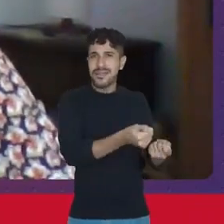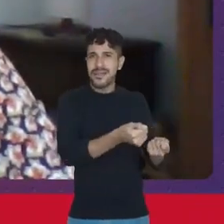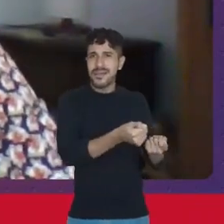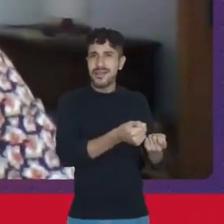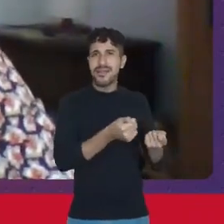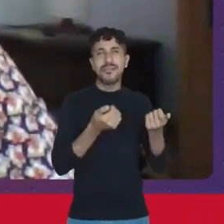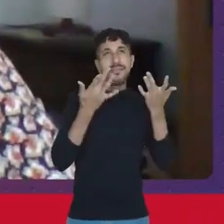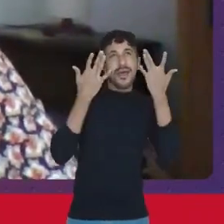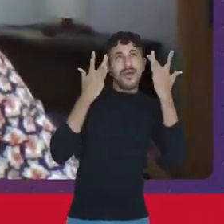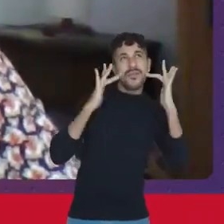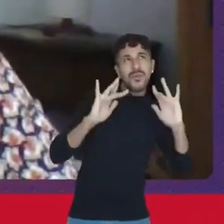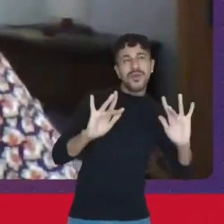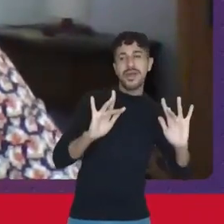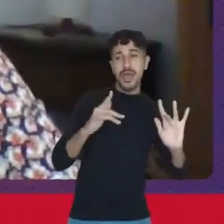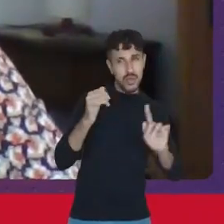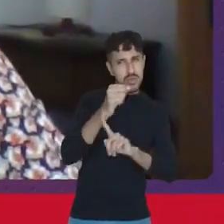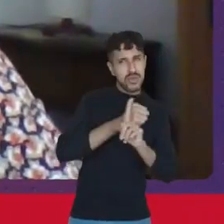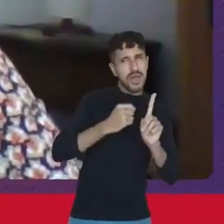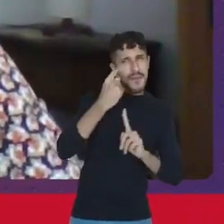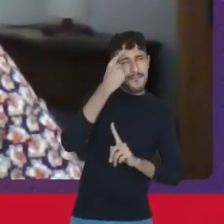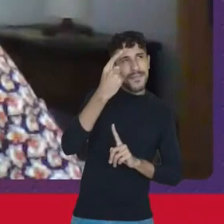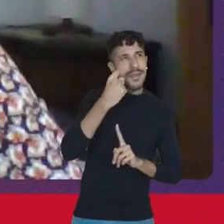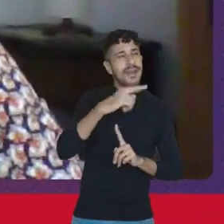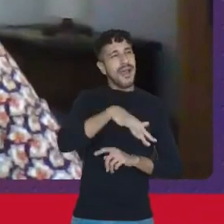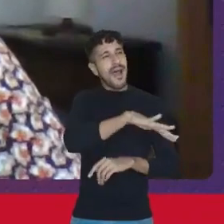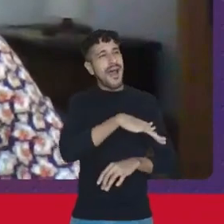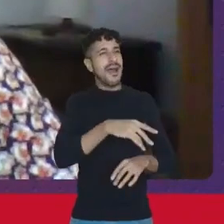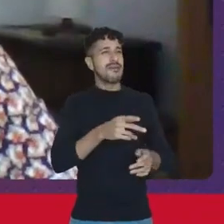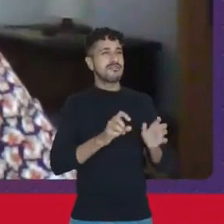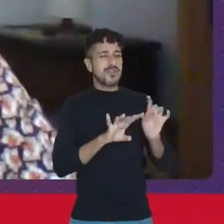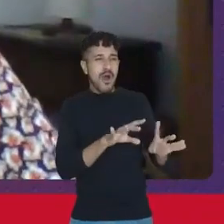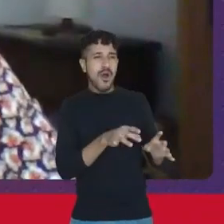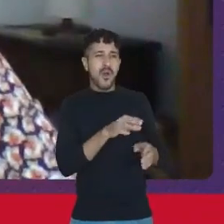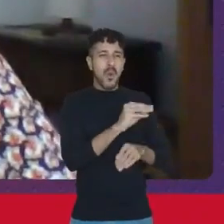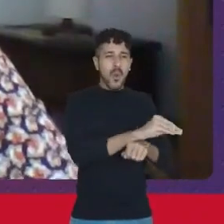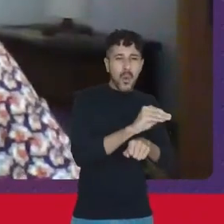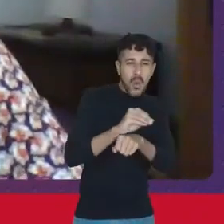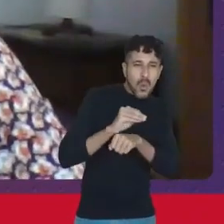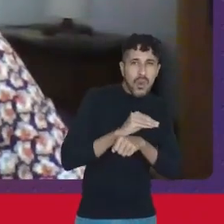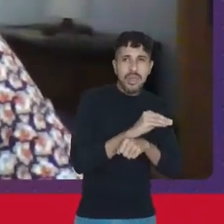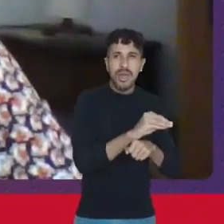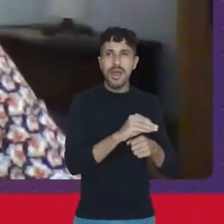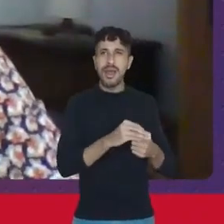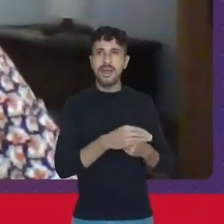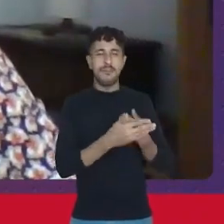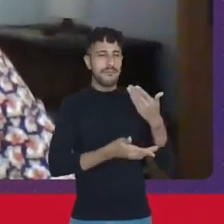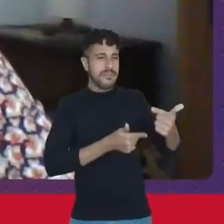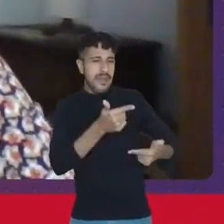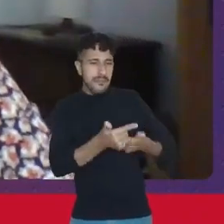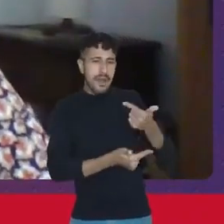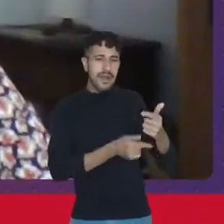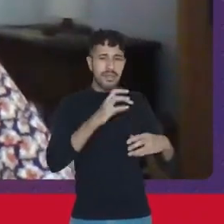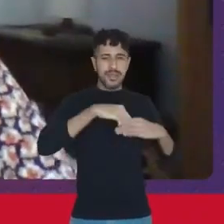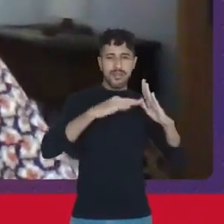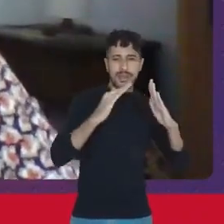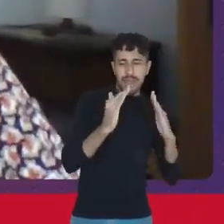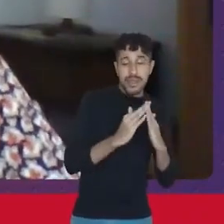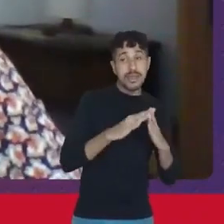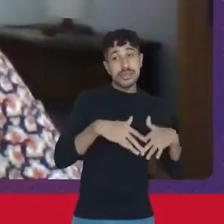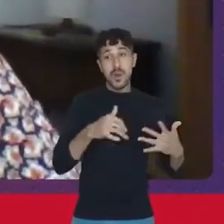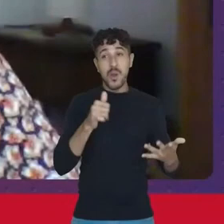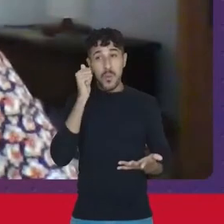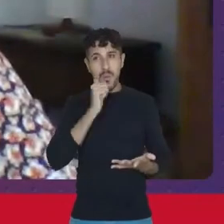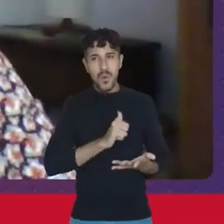habilidades naturais que foram adquiridas no espaço da reprodução, que é o cuidado, os afazeres domésticos. Então, as